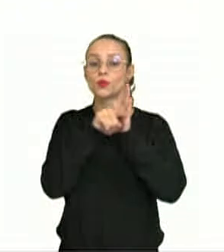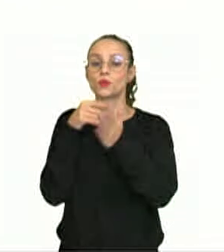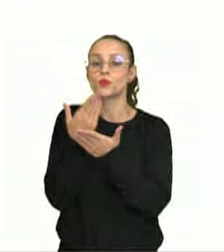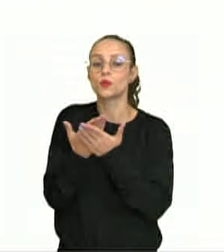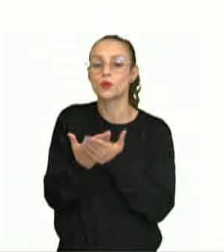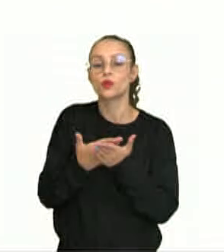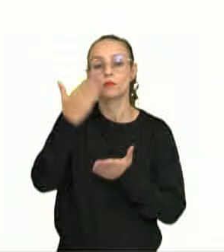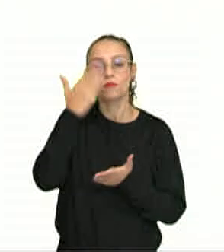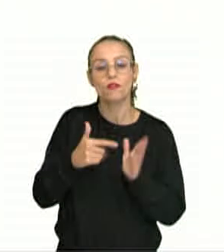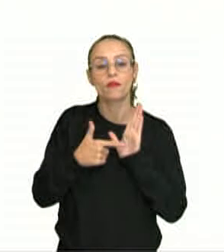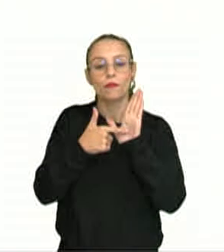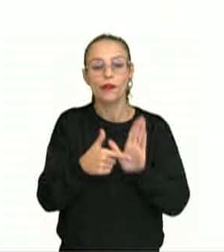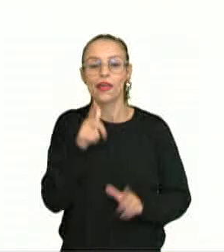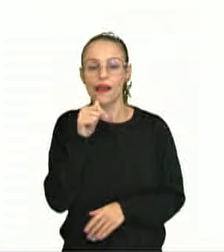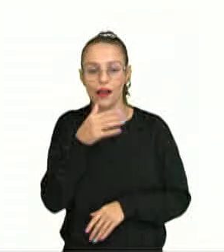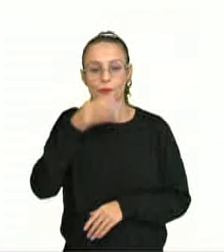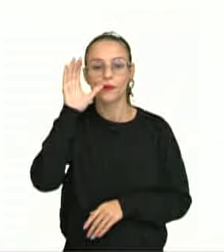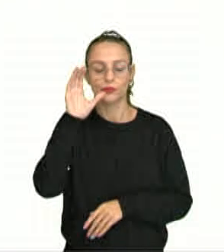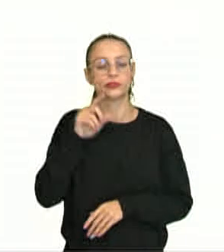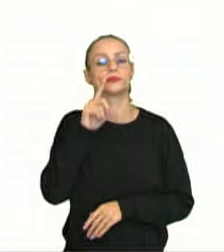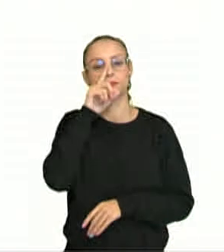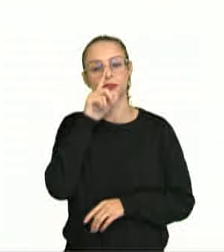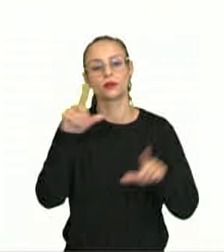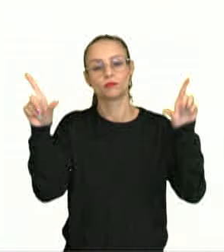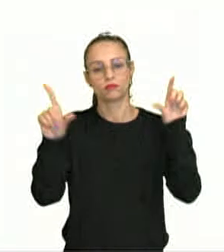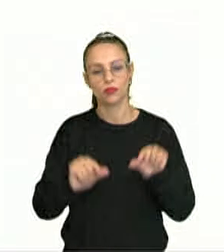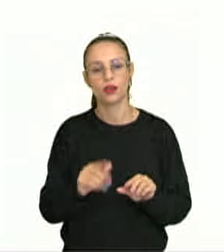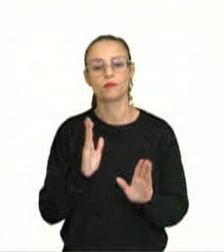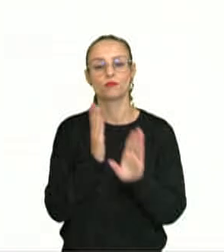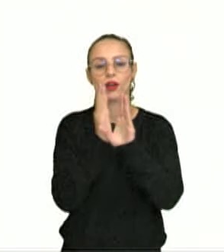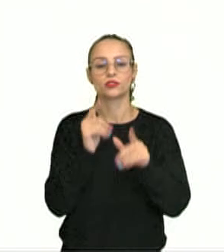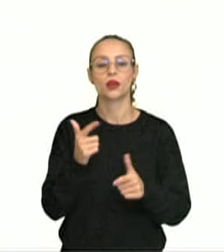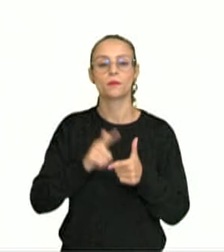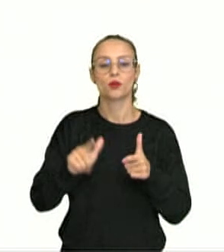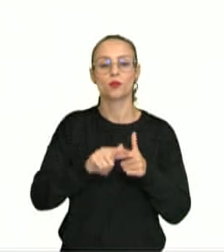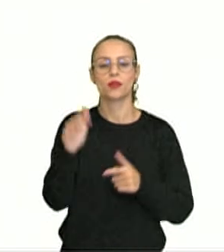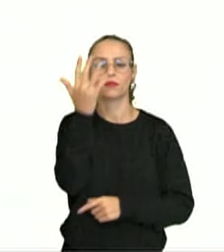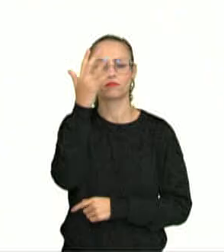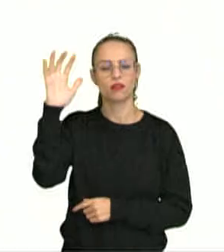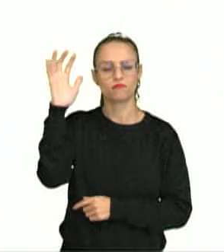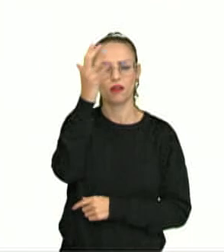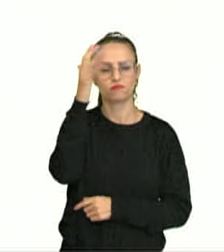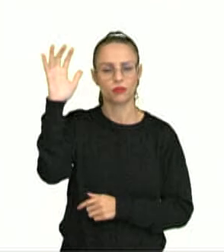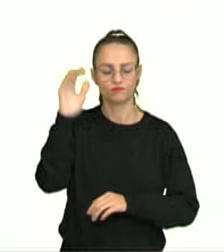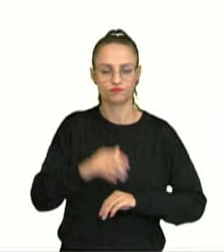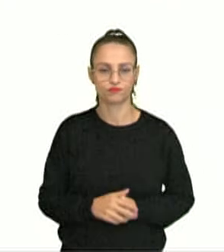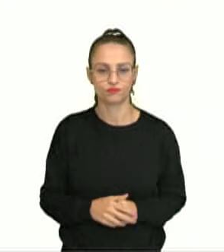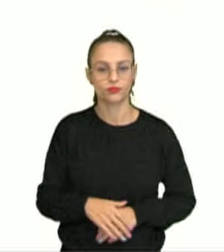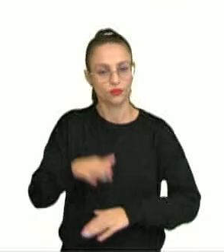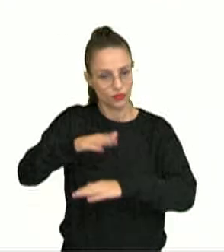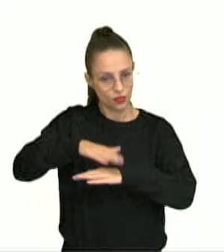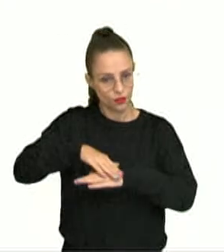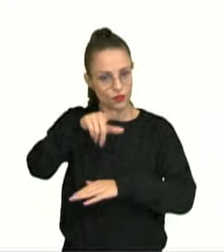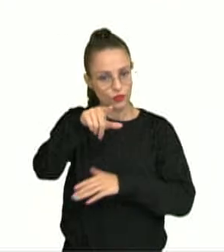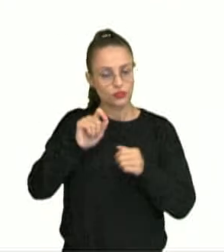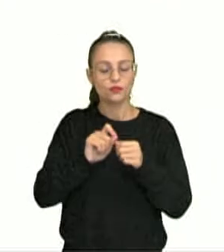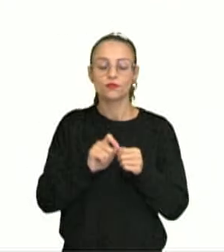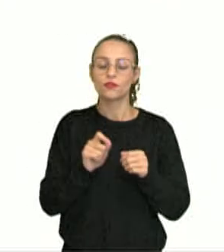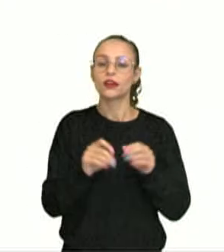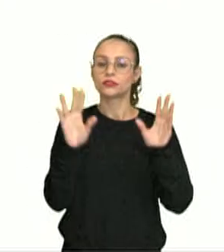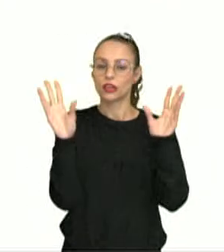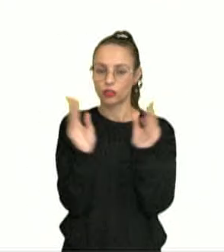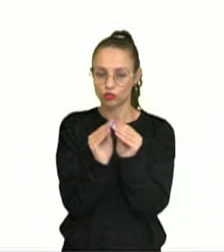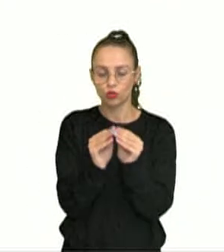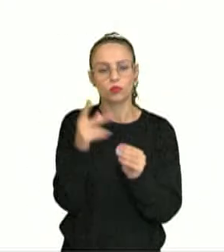que a água doce está em risco por problemas climáticos. Faça o resumo com as suas próprias